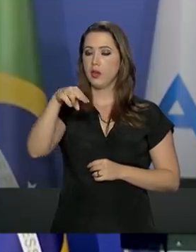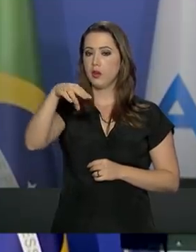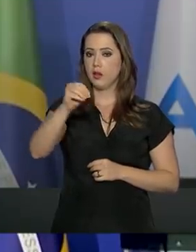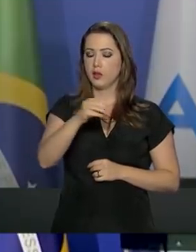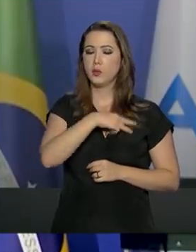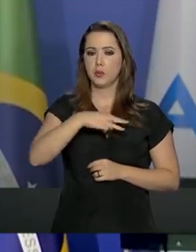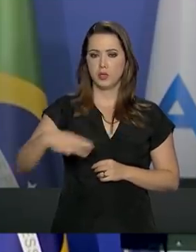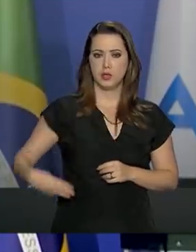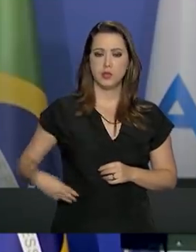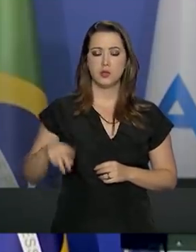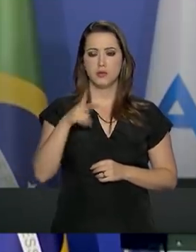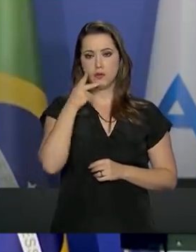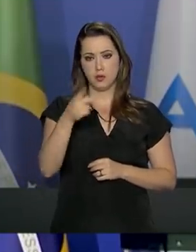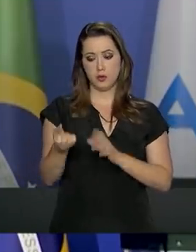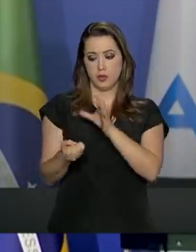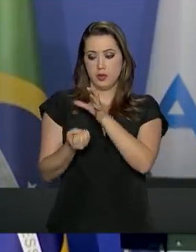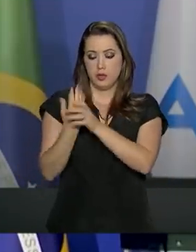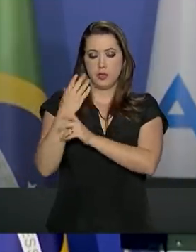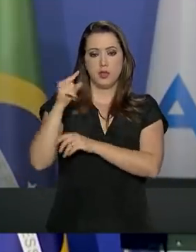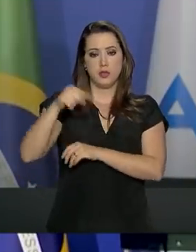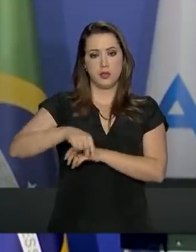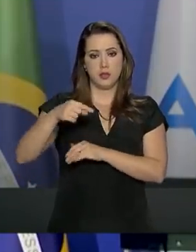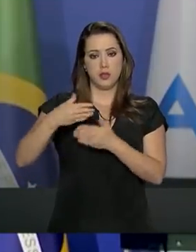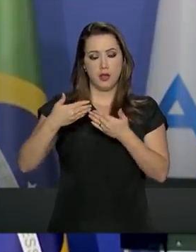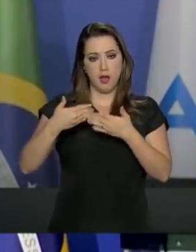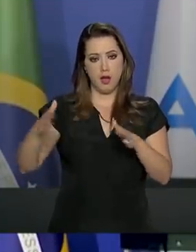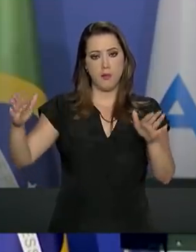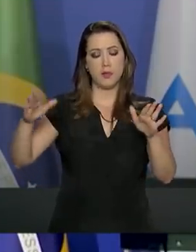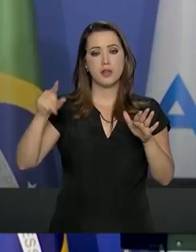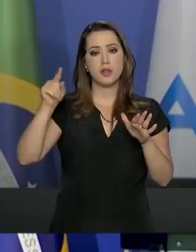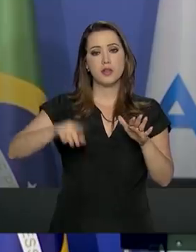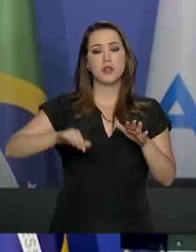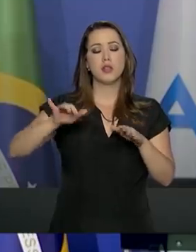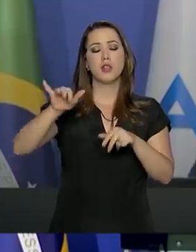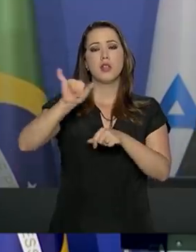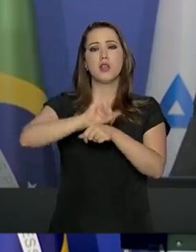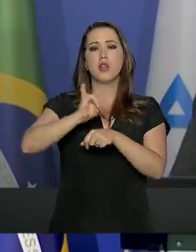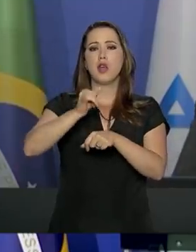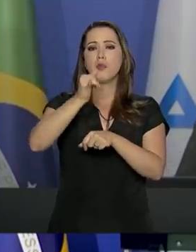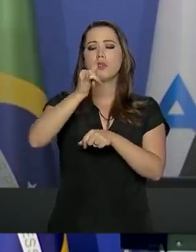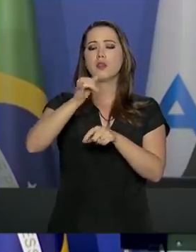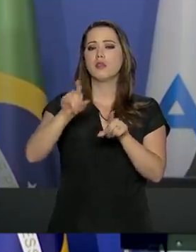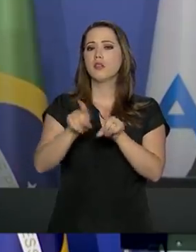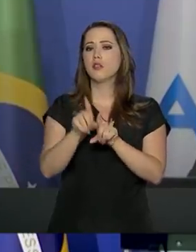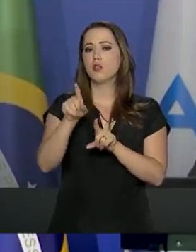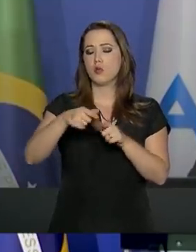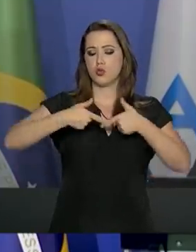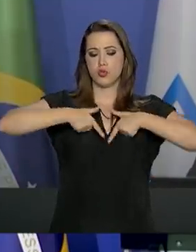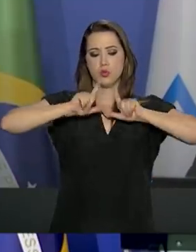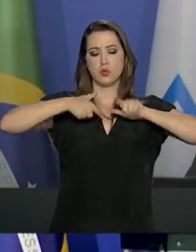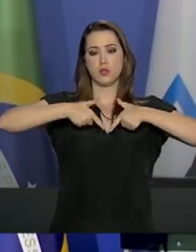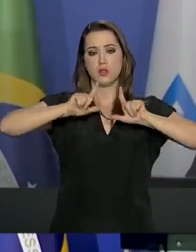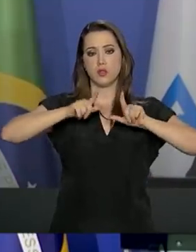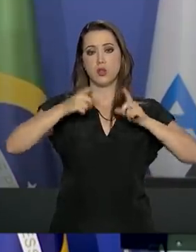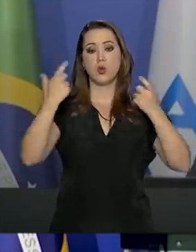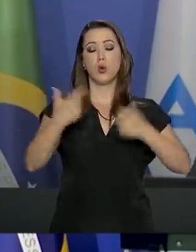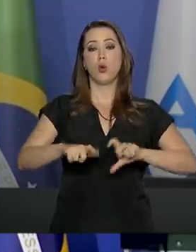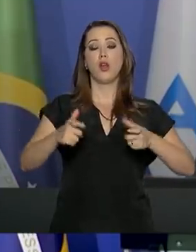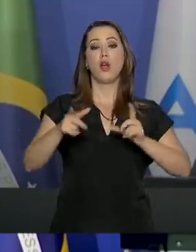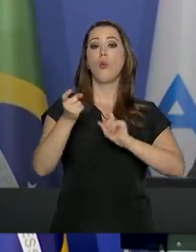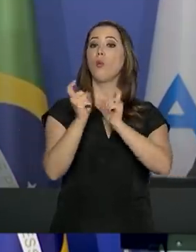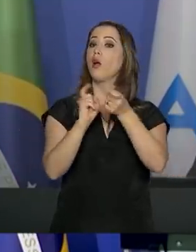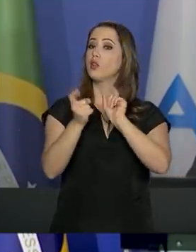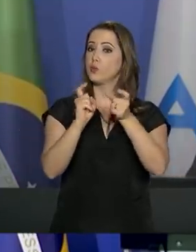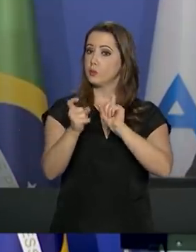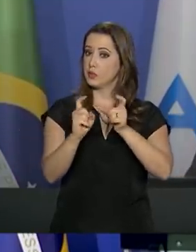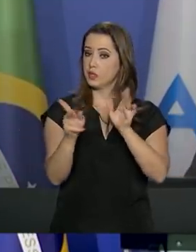em criar aqui, abrir em Jerusalém, we recently then heard his words to here o escritório open de negócios,